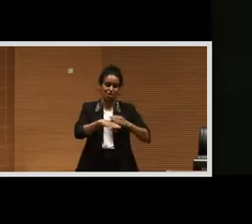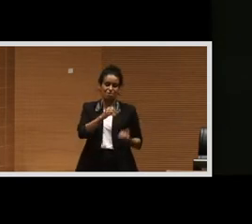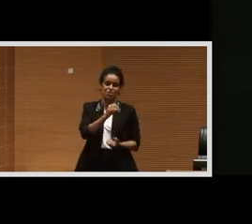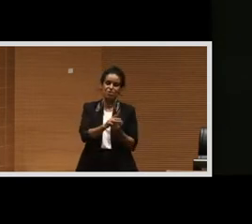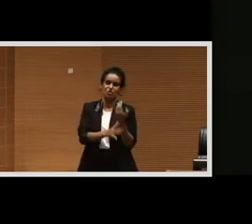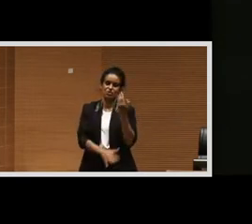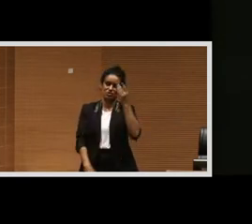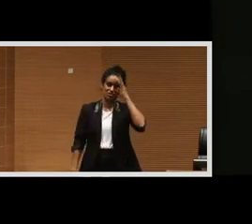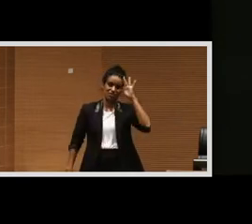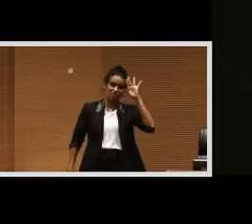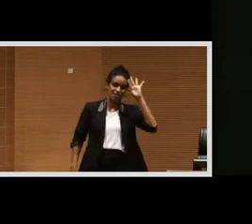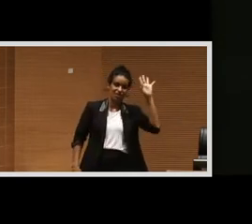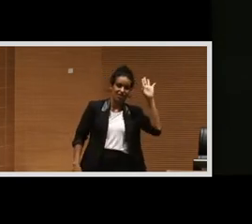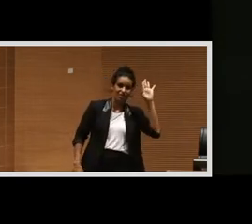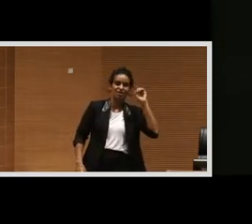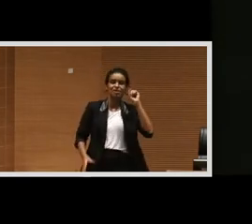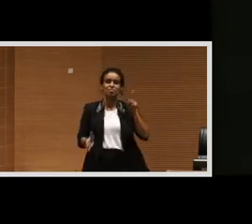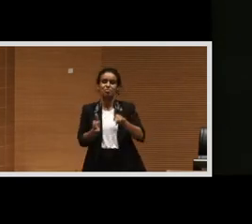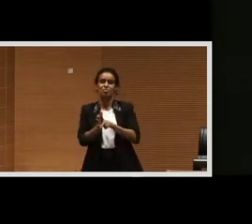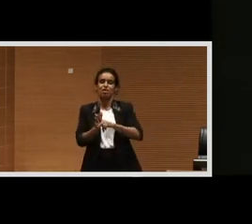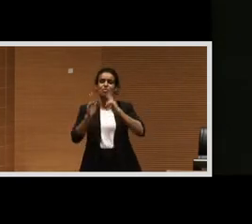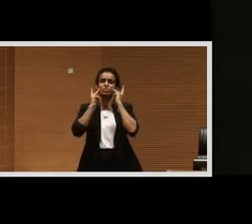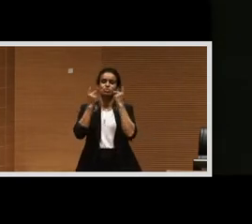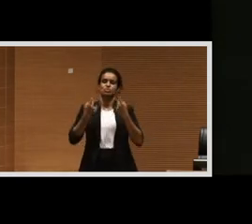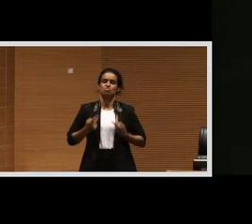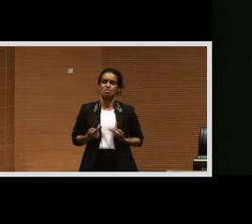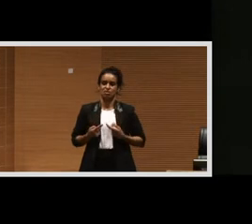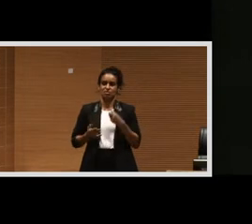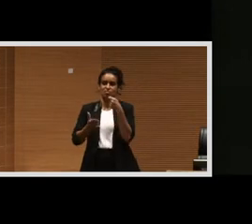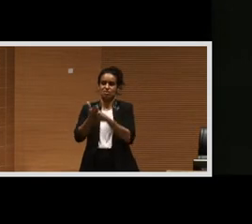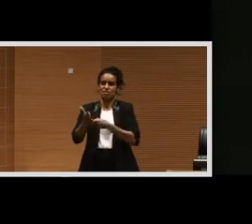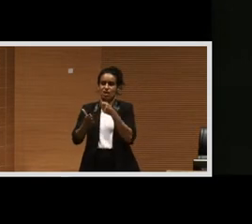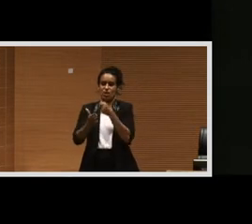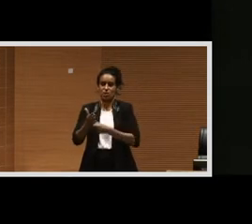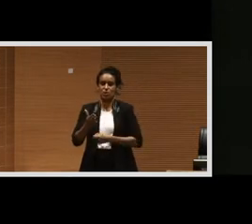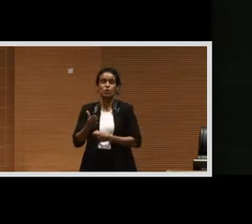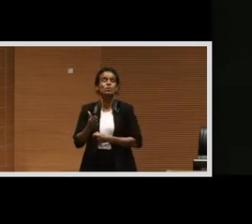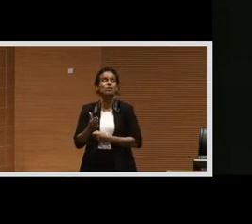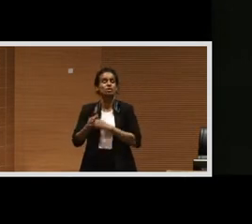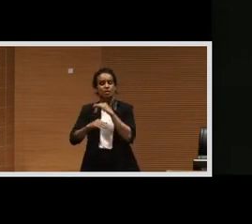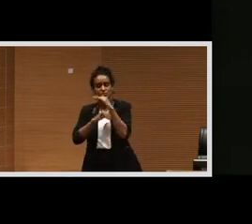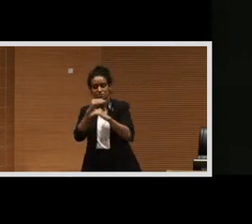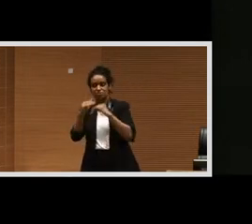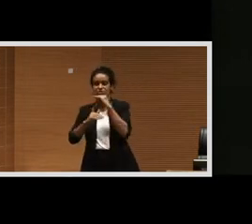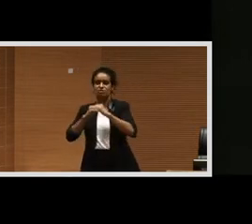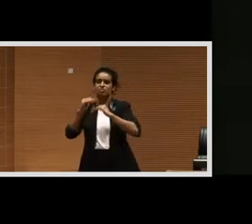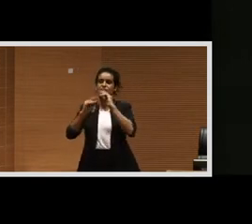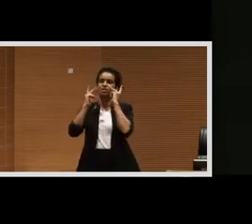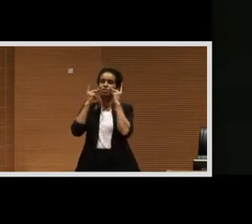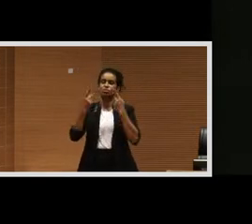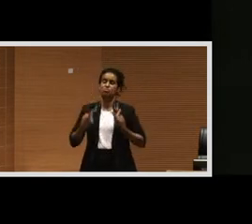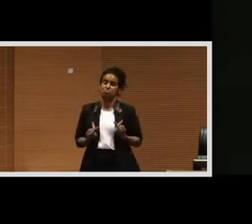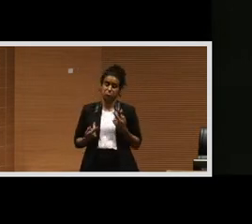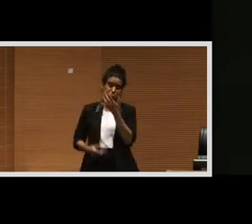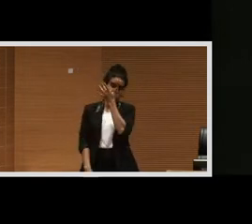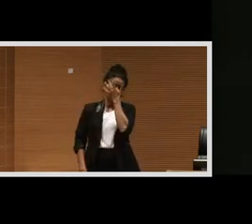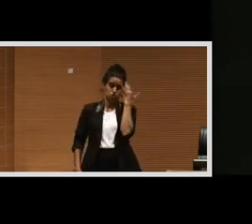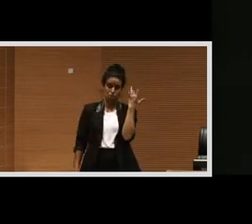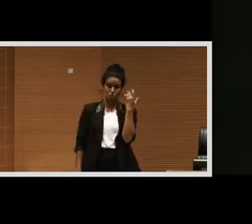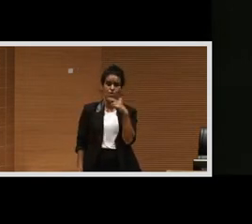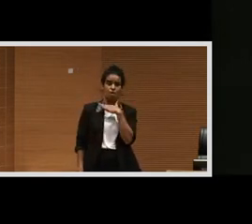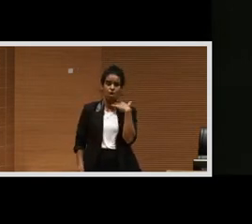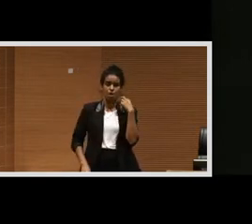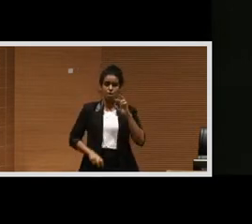teóricas do mundo humano, conquistas da humanidade, pela qual milhões morreram e continuam